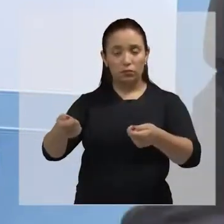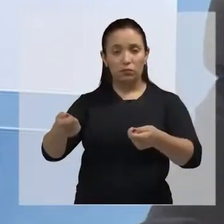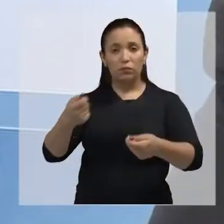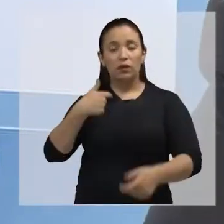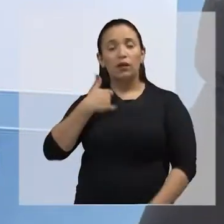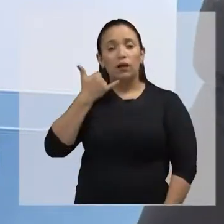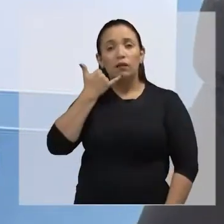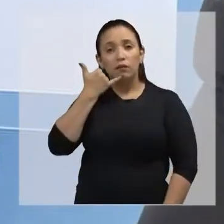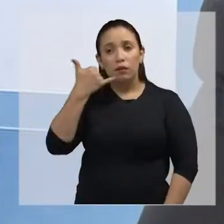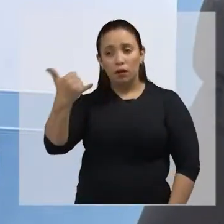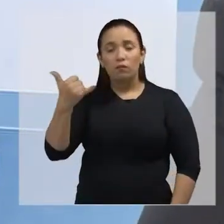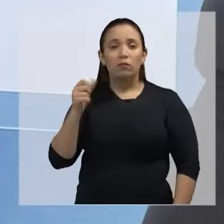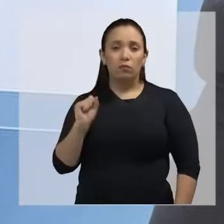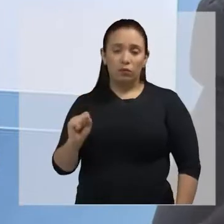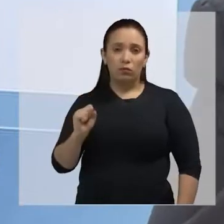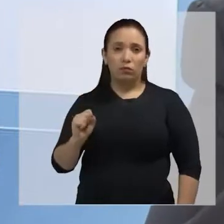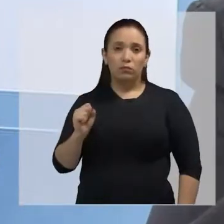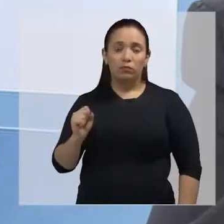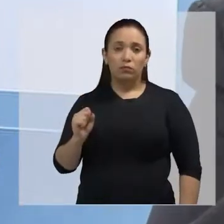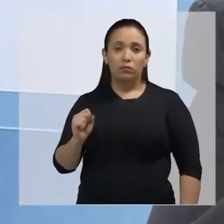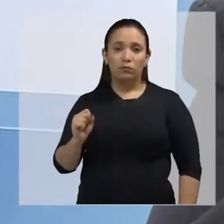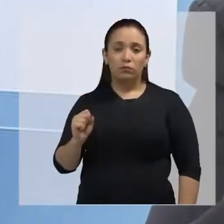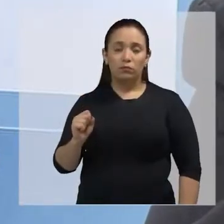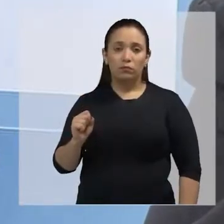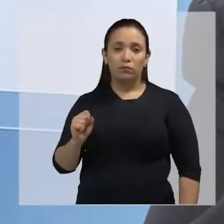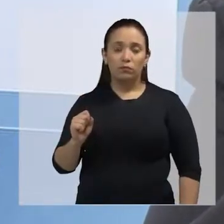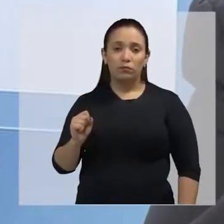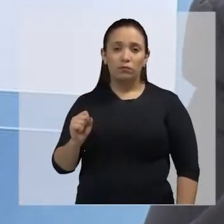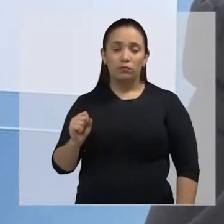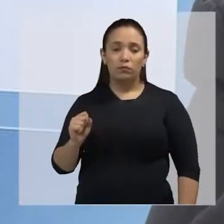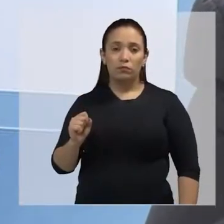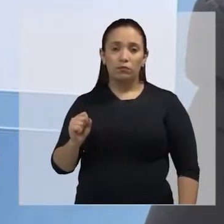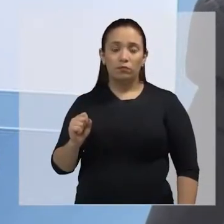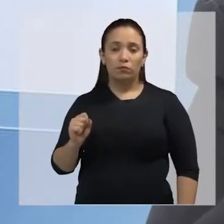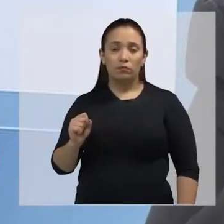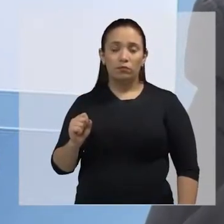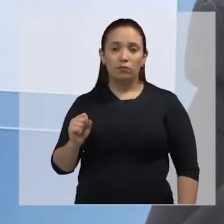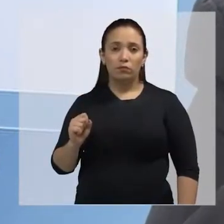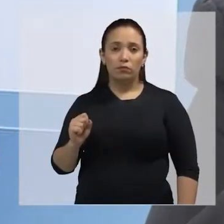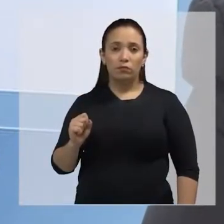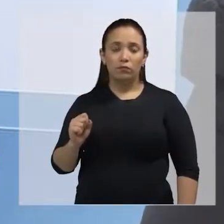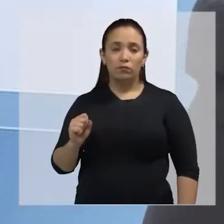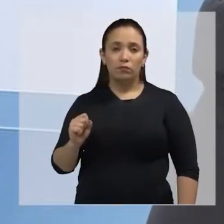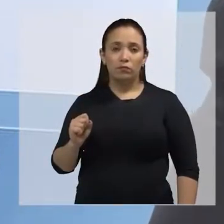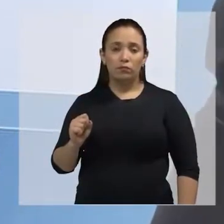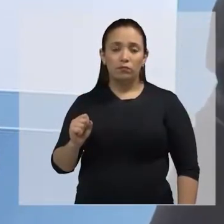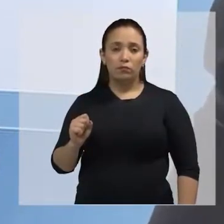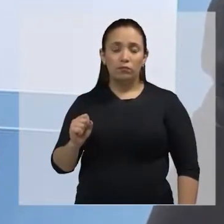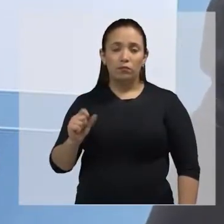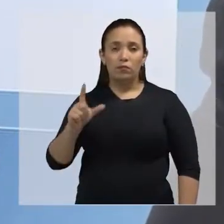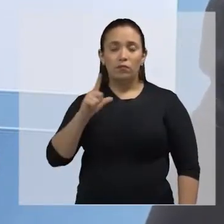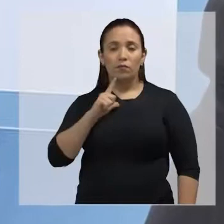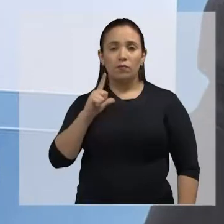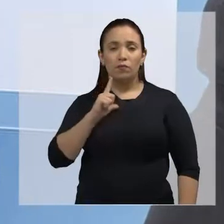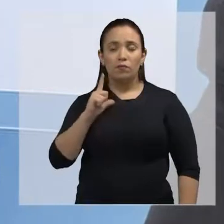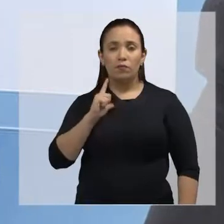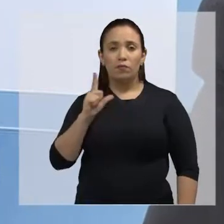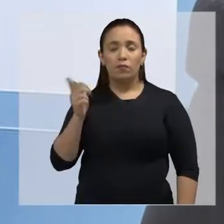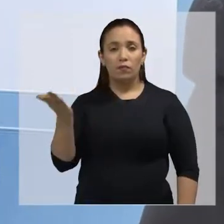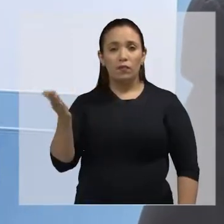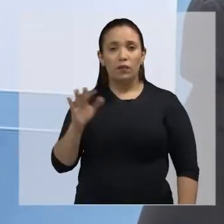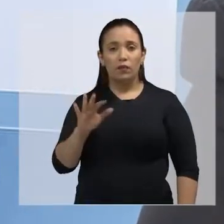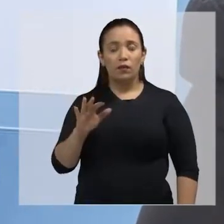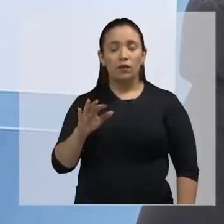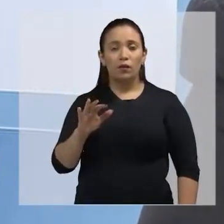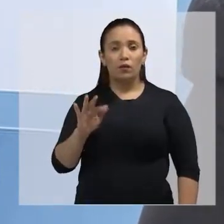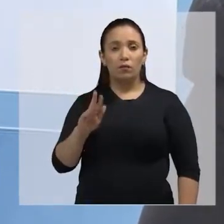telefone, eu posso fazer. Agora, presta atenção. O que é no final? Foi o Fux que falou. Exatamente. Foi o Fux